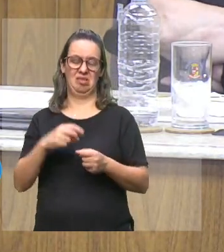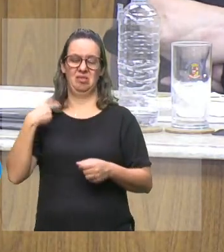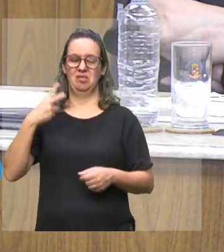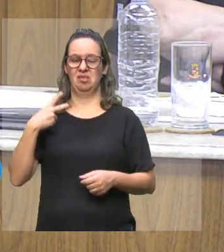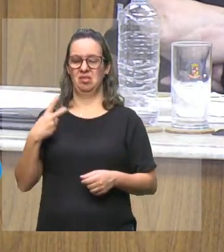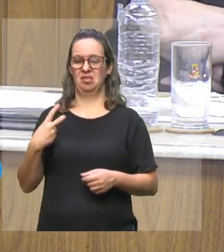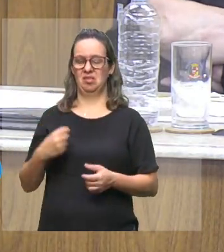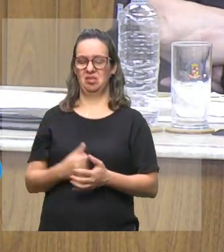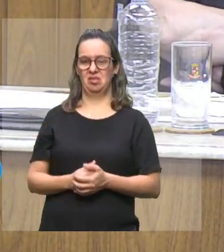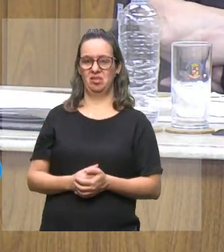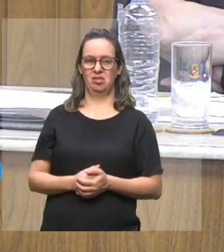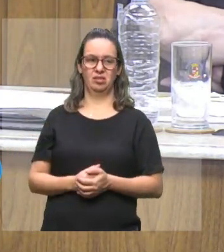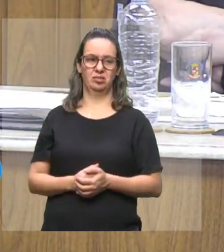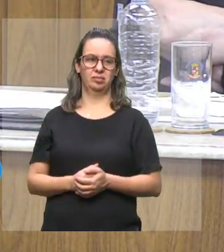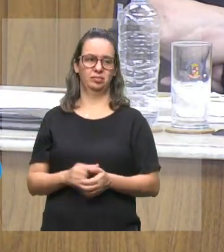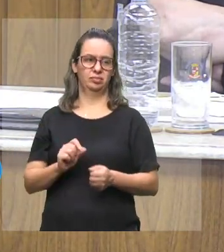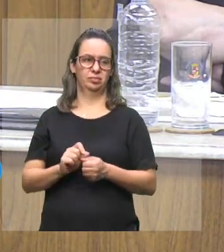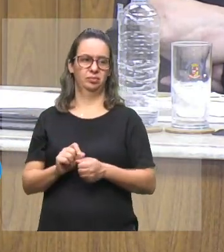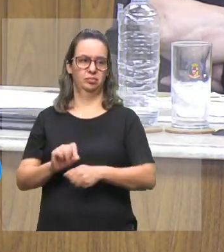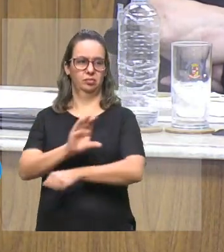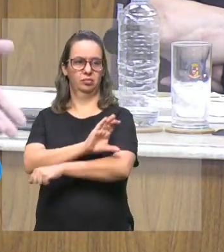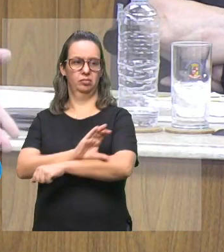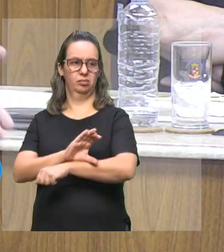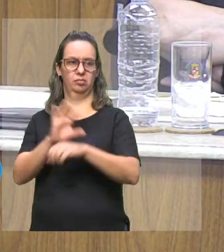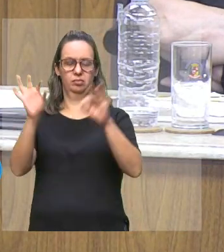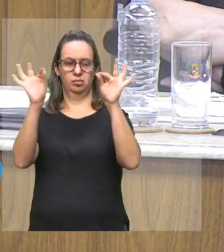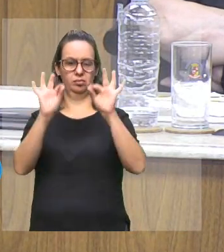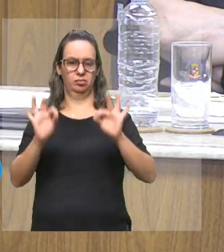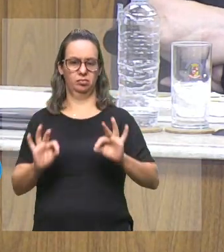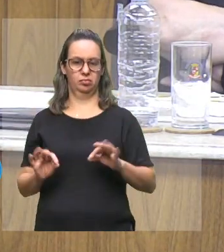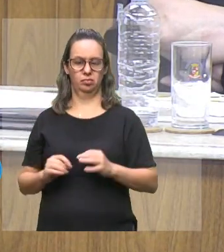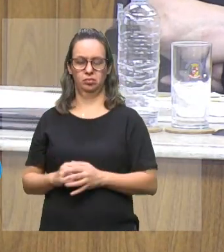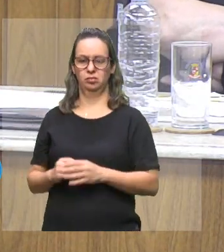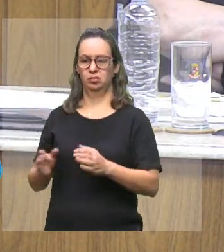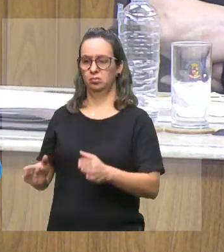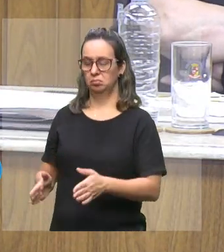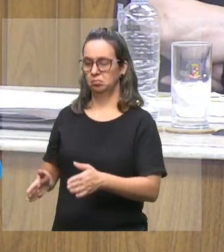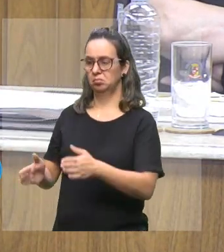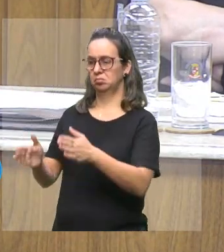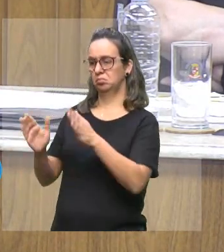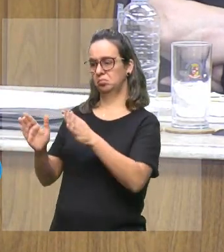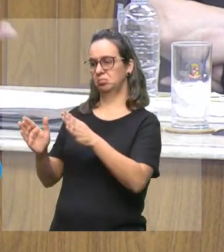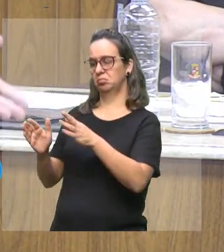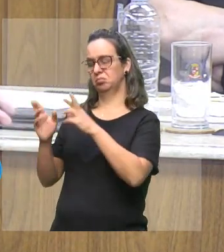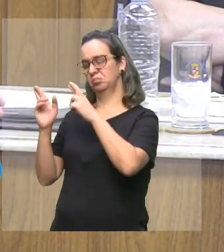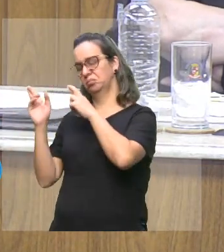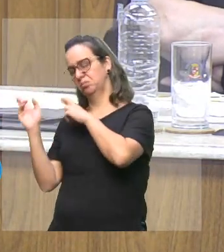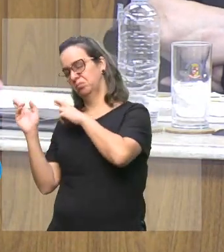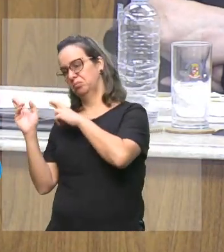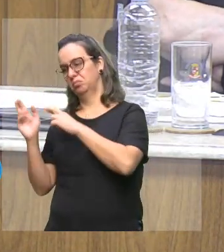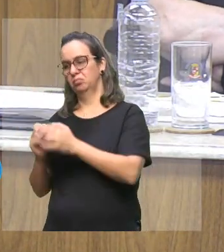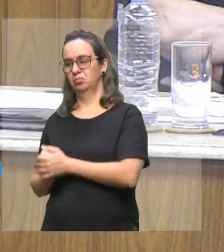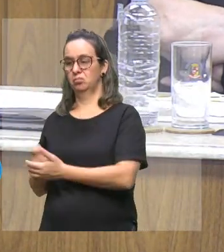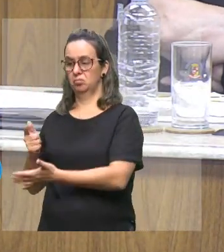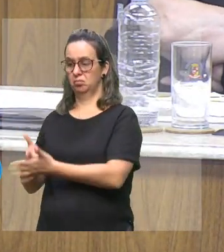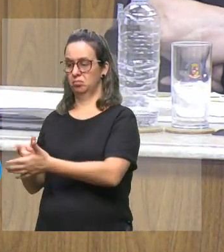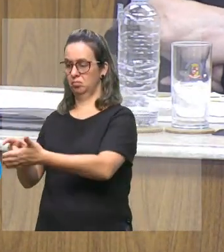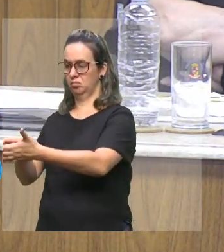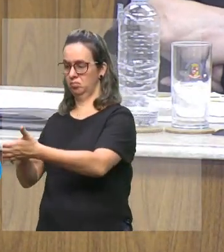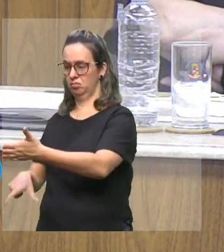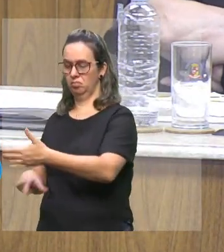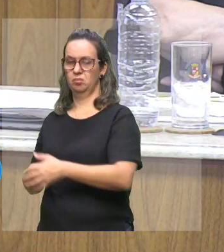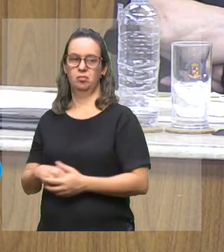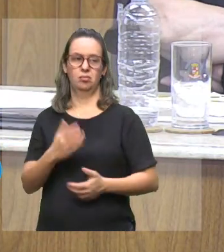atrapalhar ele fazer o curso. É simplesmente, ele vai lá, se hospeda, paga nota fiscal. Come, paga nota